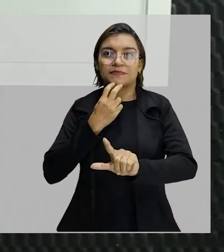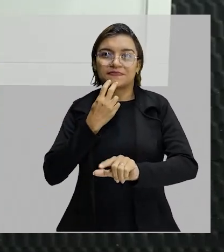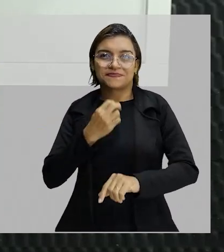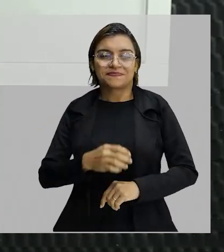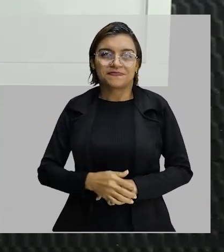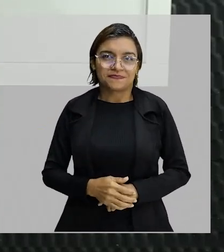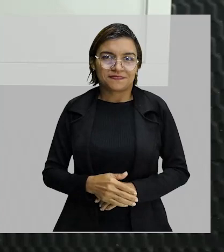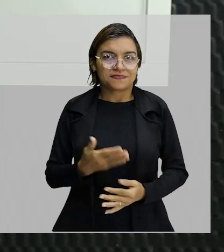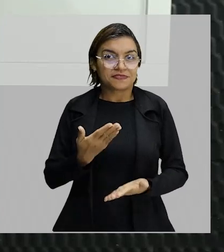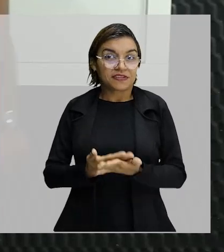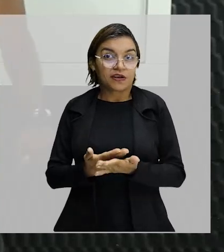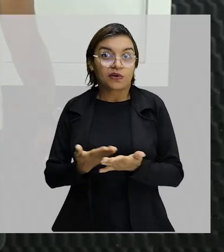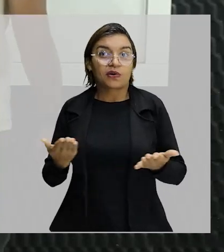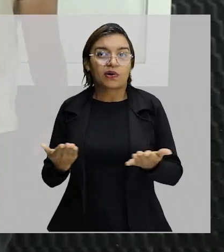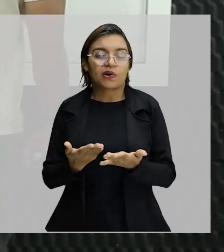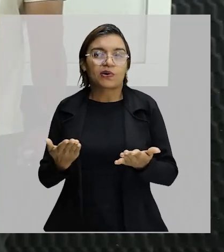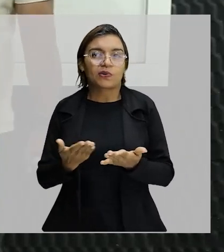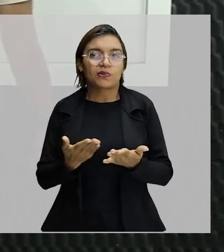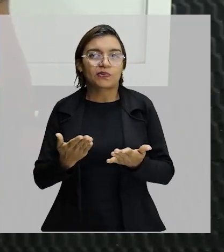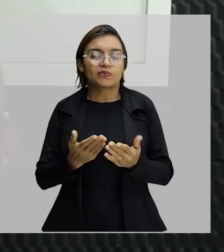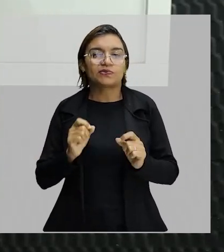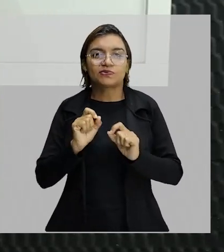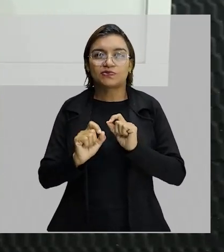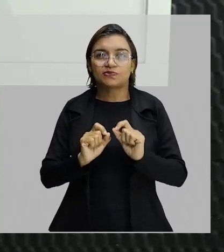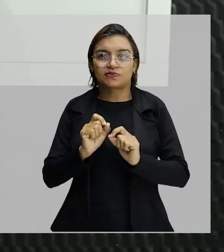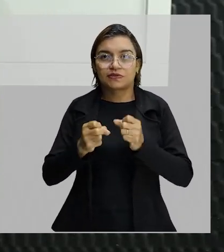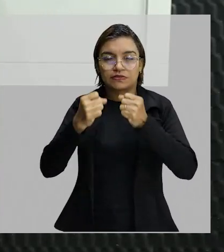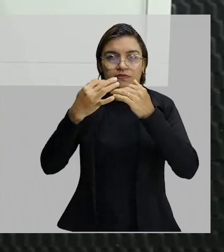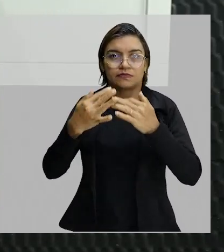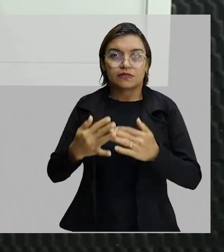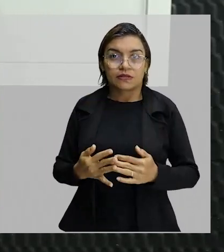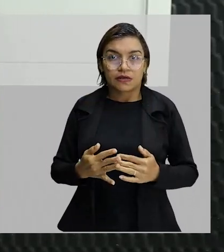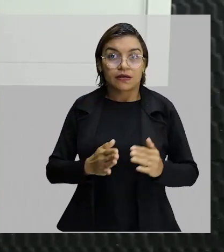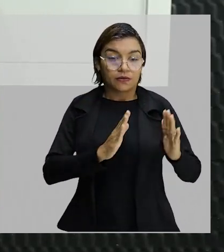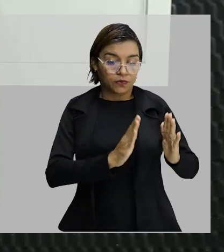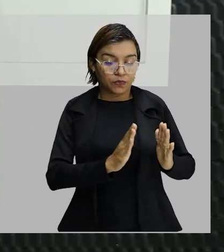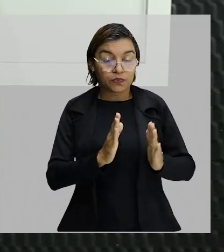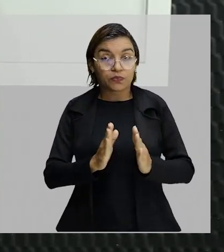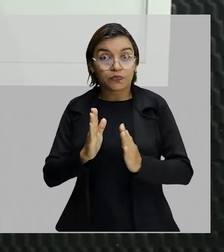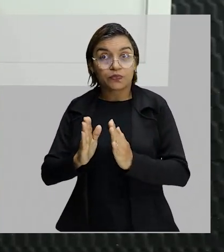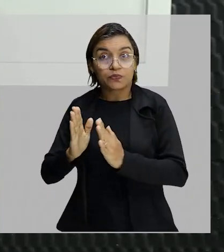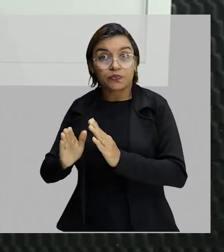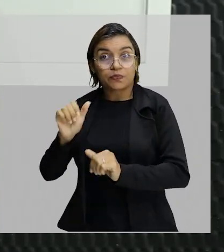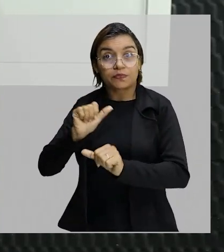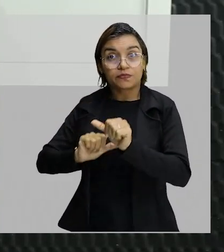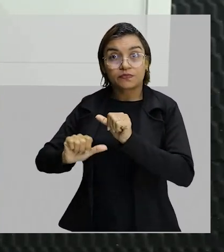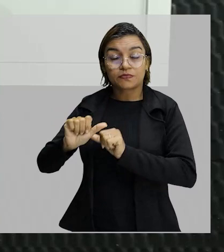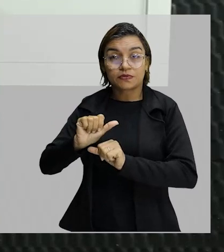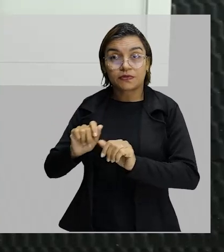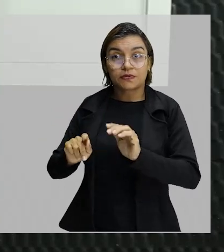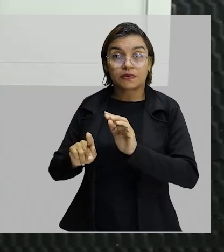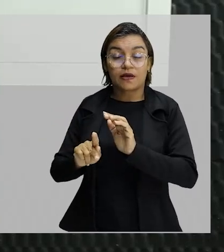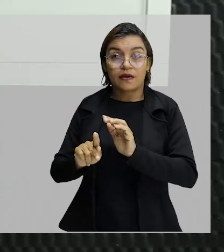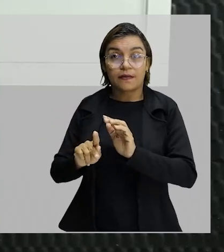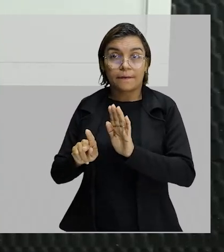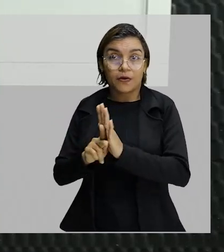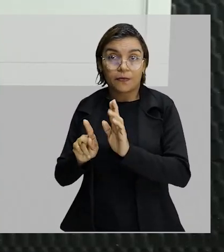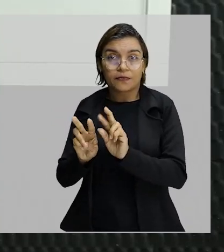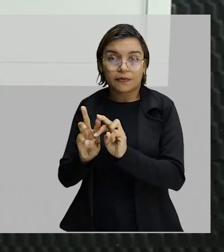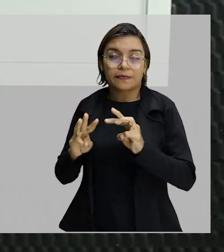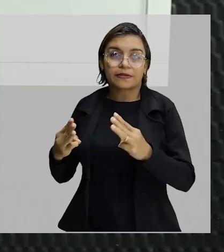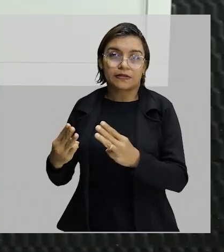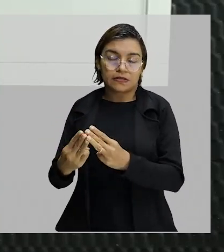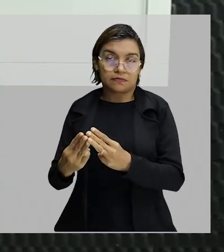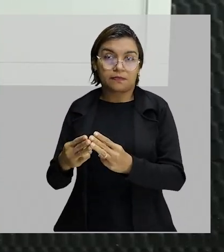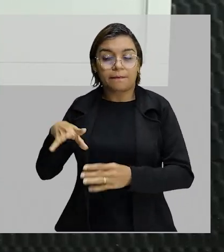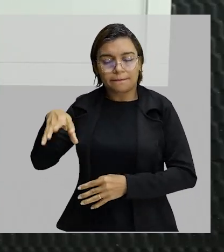vamos quantificar as trocas de calor, né, e falar das mudanças de estados, né, de estado físico da matéria. Tá ok? Então, papel, caneta, faça